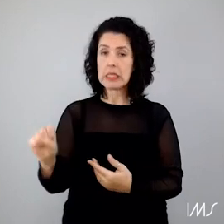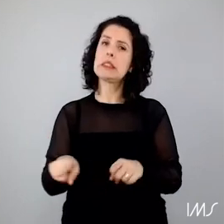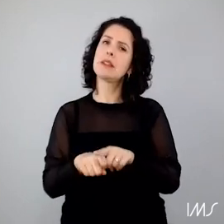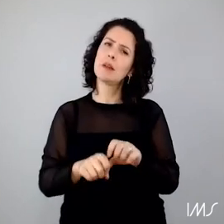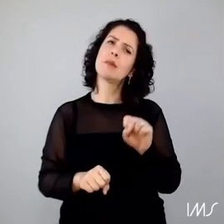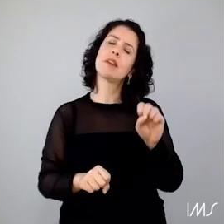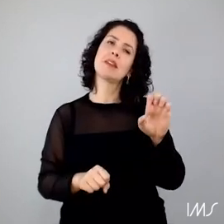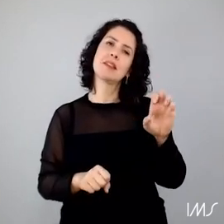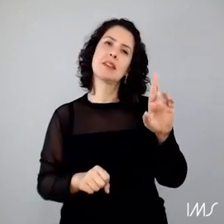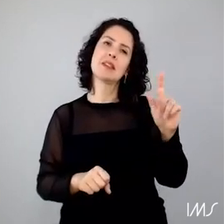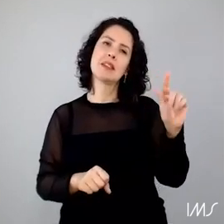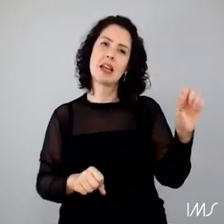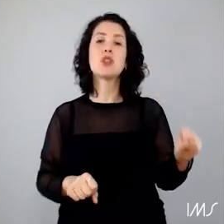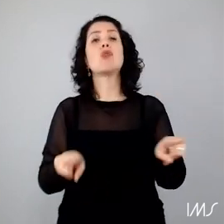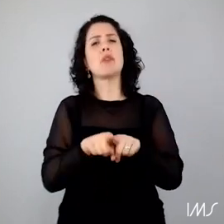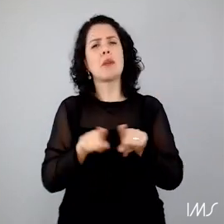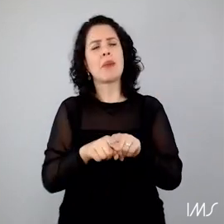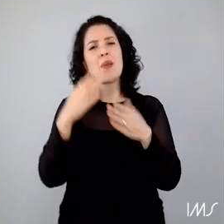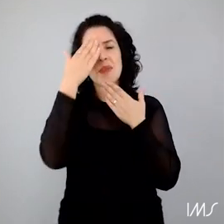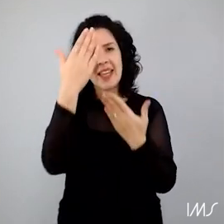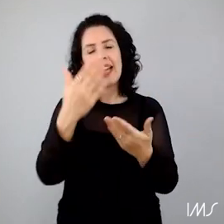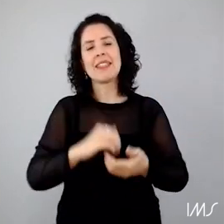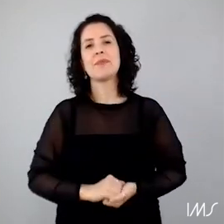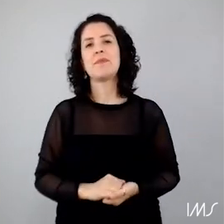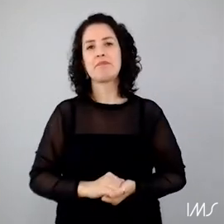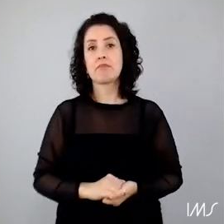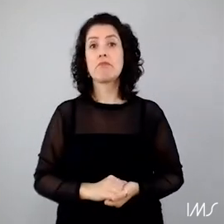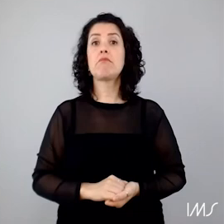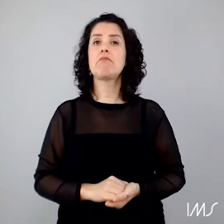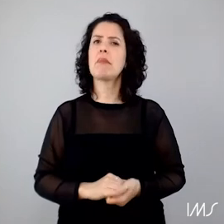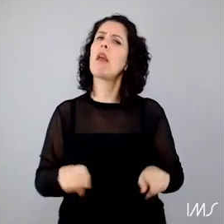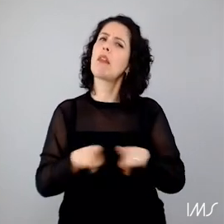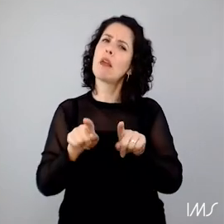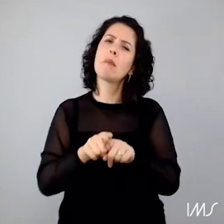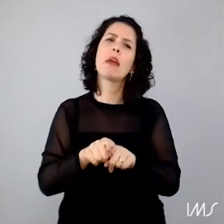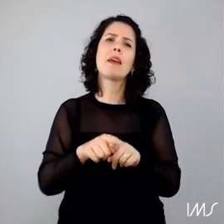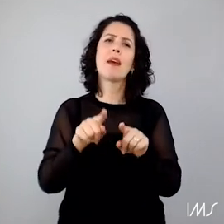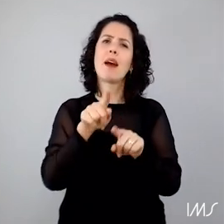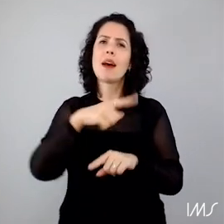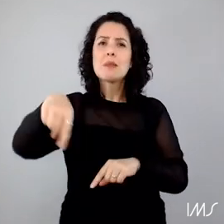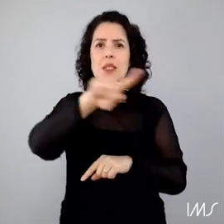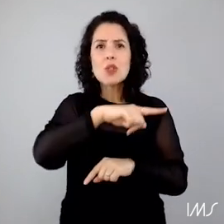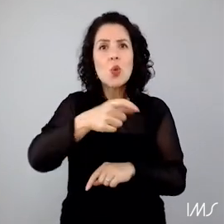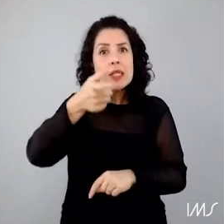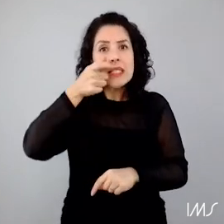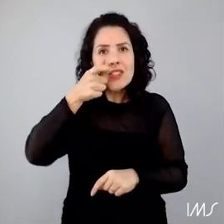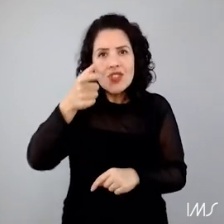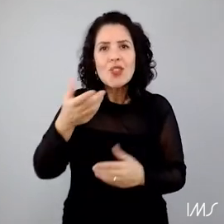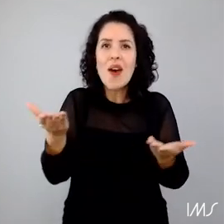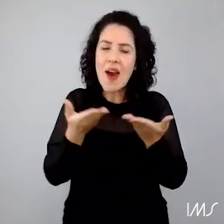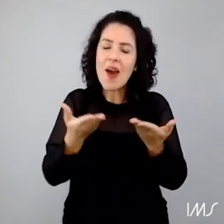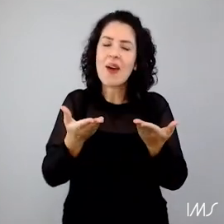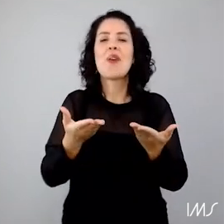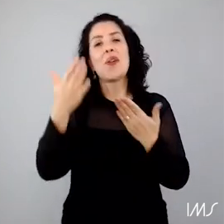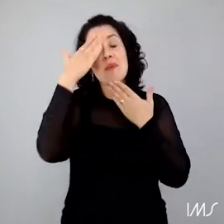Obrigada ao público, aos espectadores e espectadoras que estiveram aqui hoje. Eu passo novamente, acho que a gente extrapolou um pouquinho, mas não